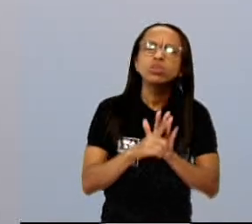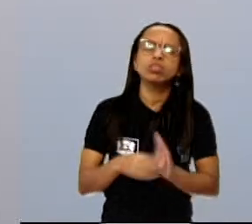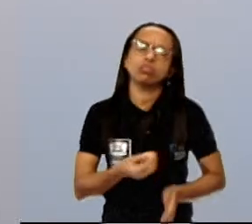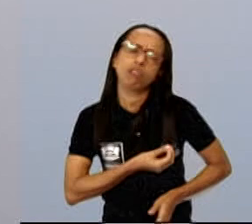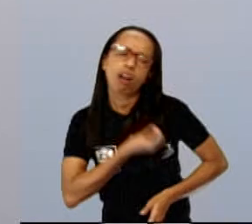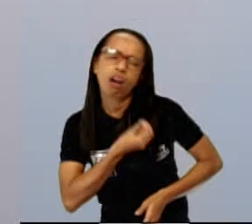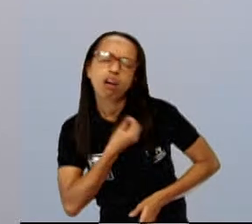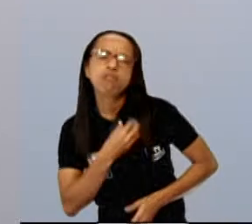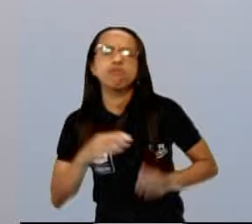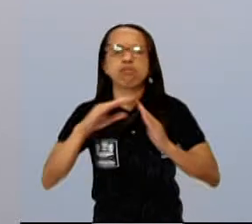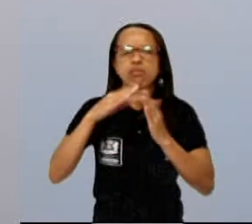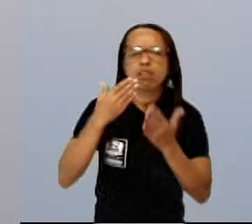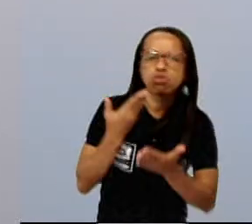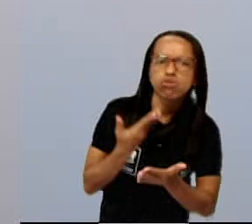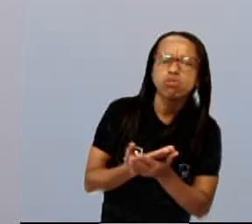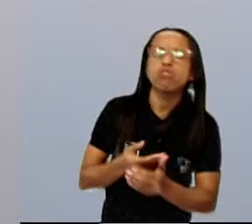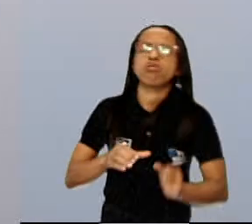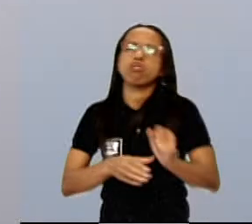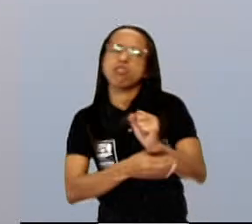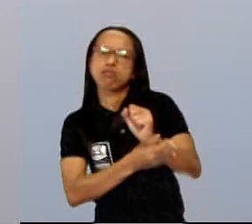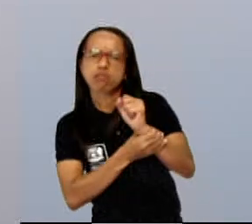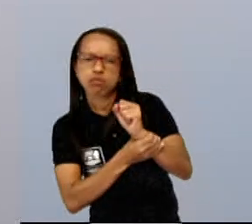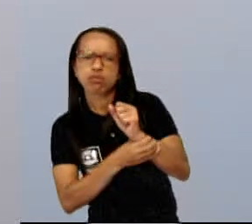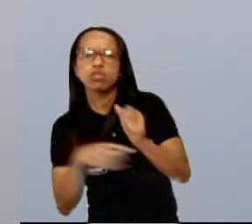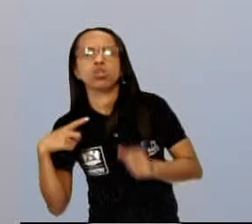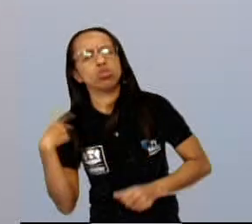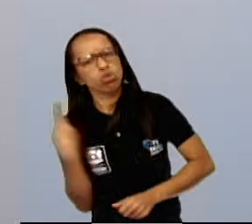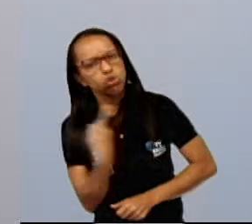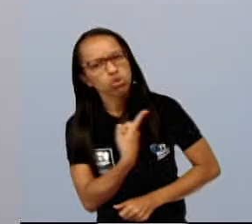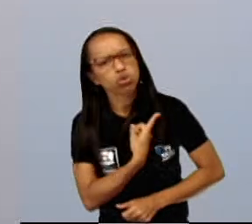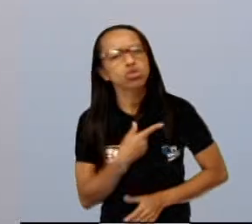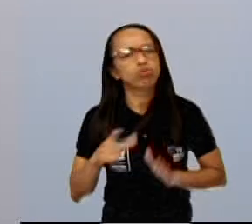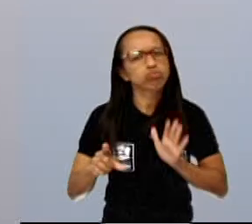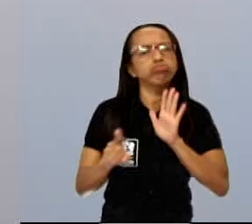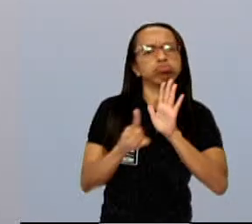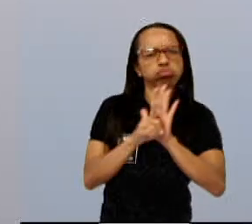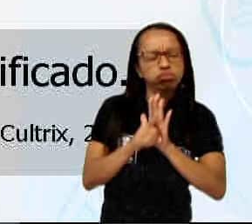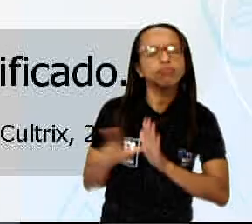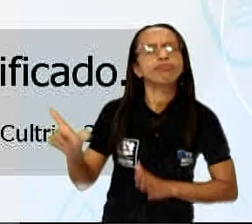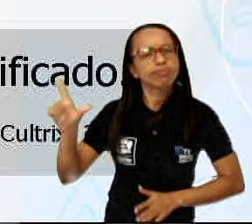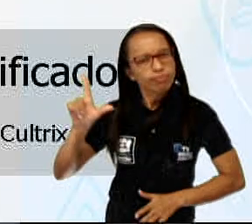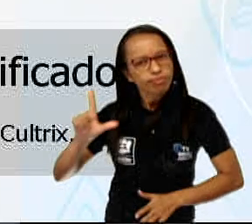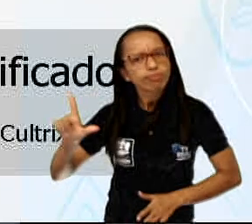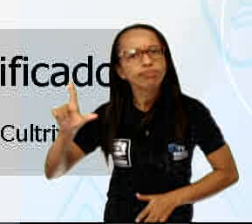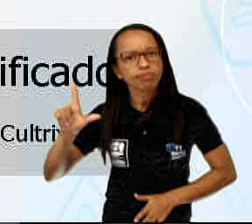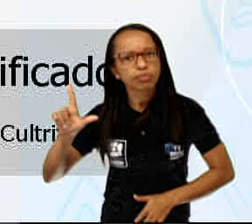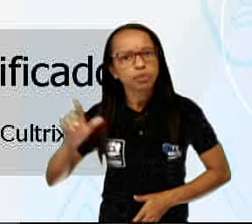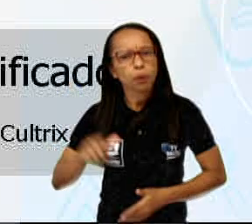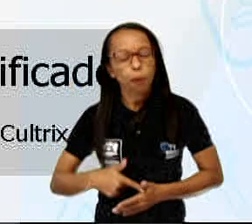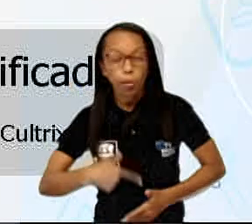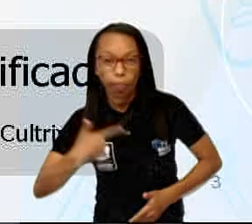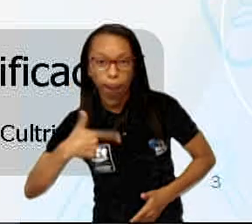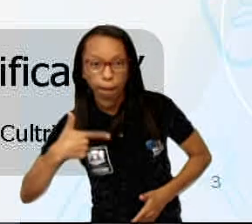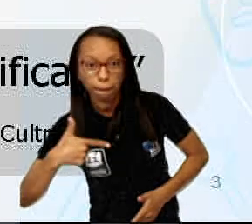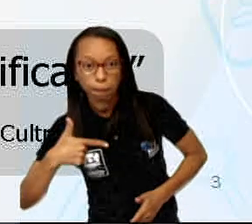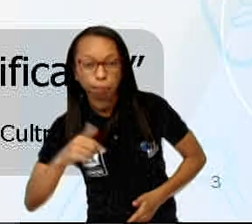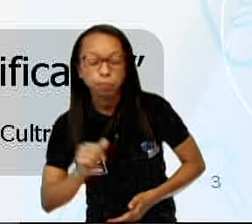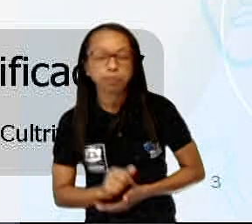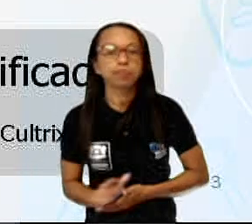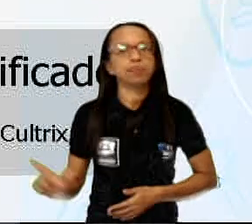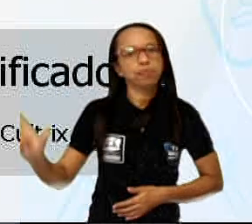outras, à segurança, mas nós temos direito à literatura. Vamos para a segunda citação. Literatura é a